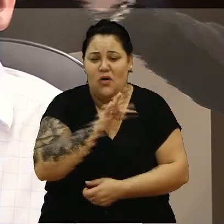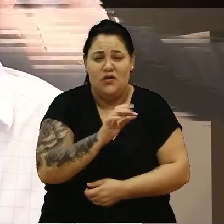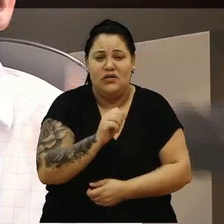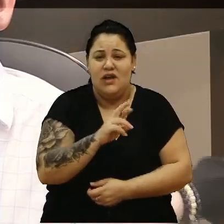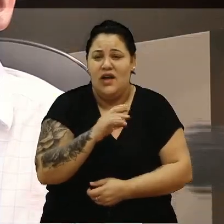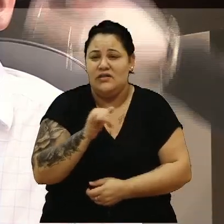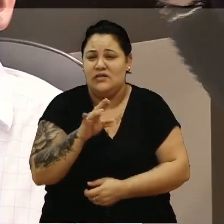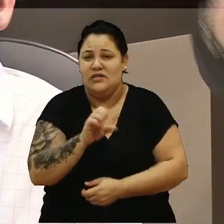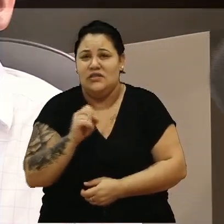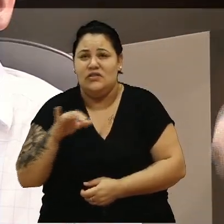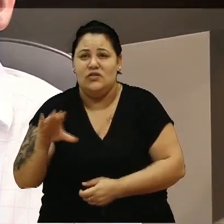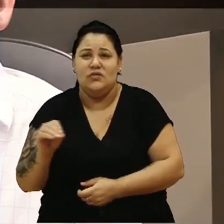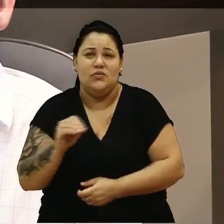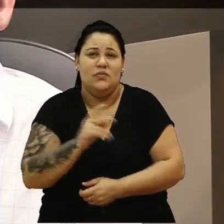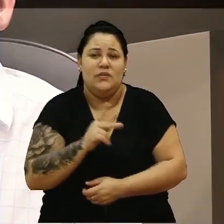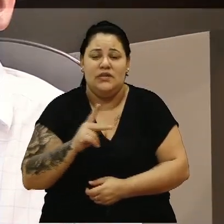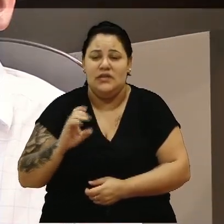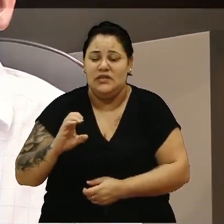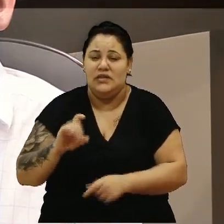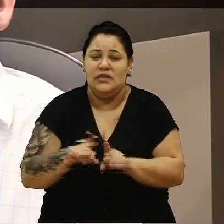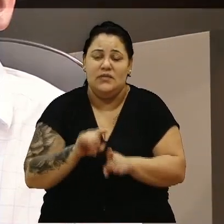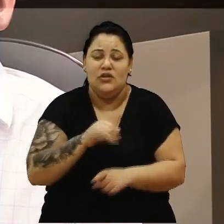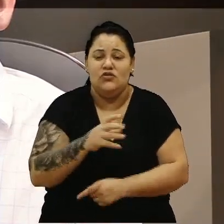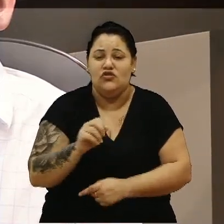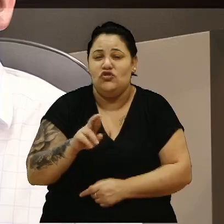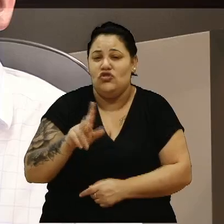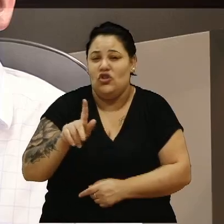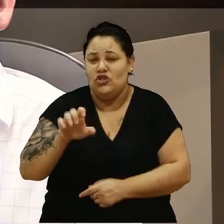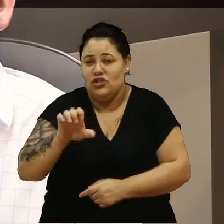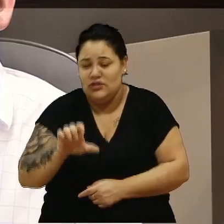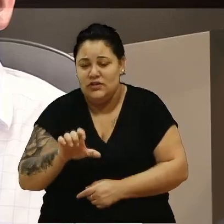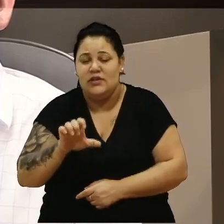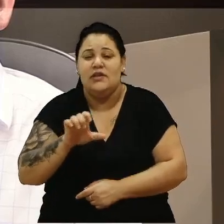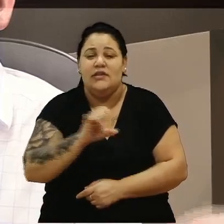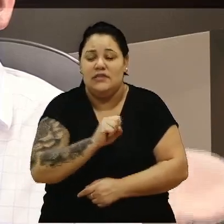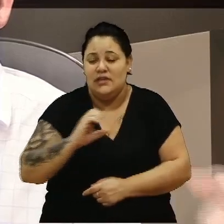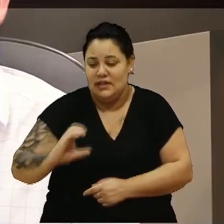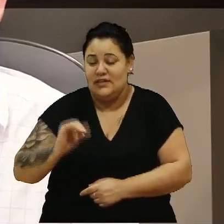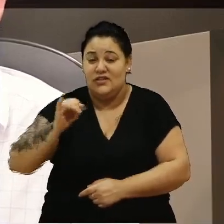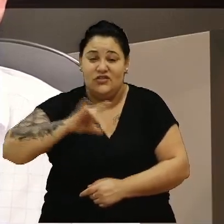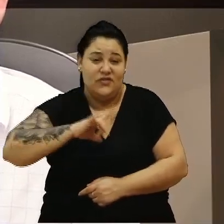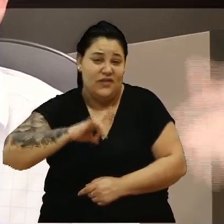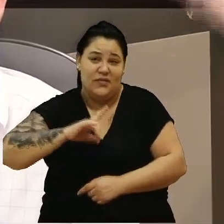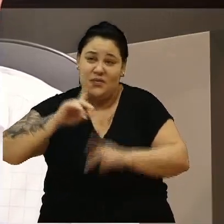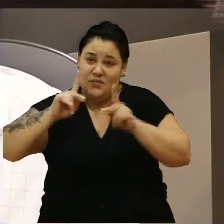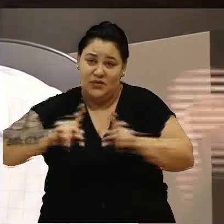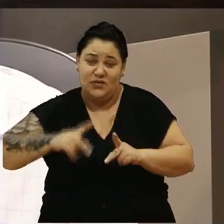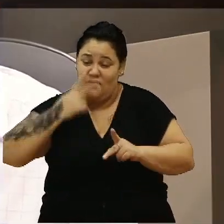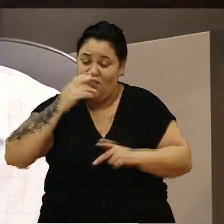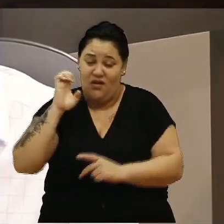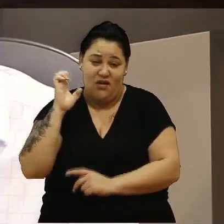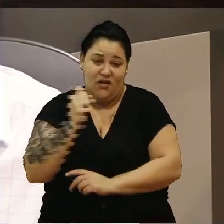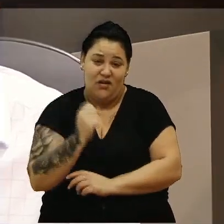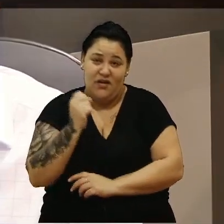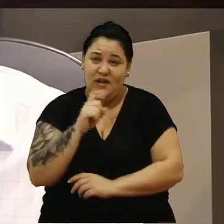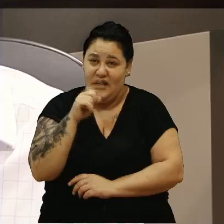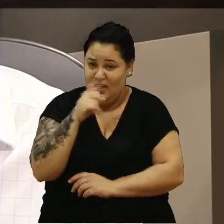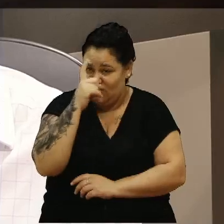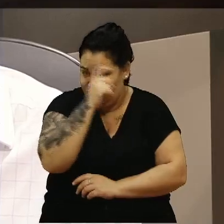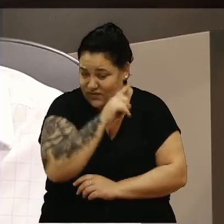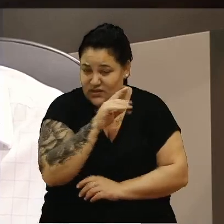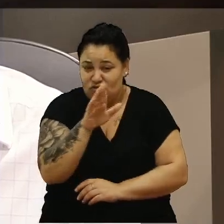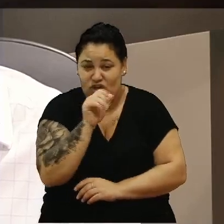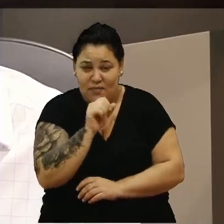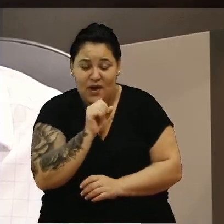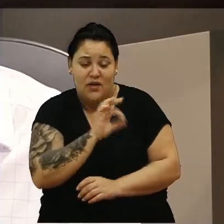o PCC, e diferente do Jorginho Melo em Santa Catarina. Então, enquanto a gente tiver uma pessoa covardada como governador, vai ser difícil esse chamamento, mas a gente está